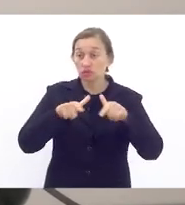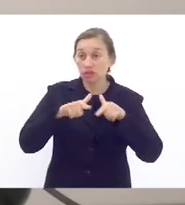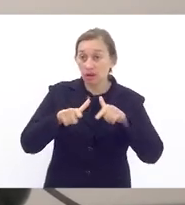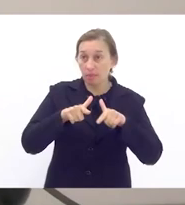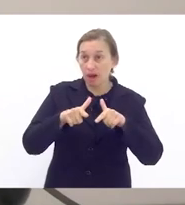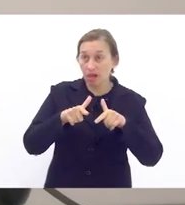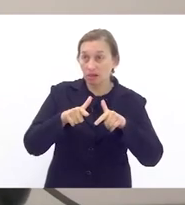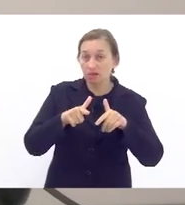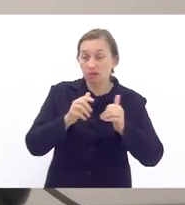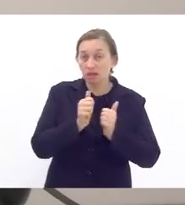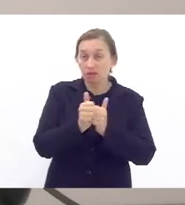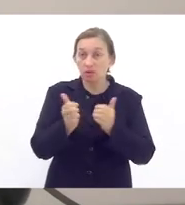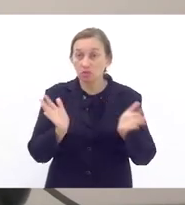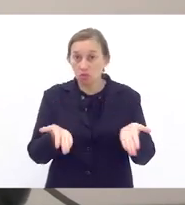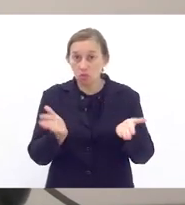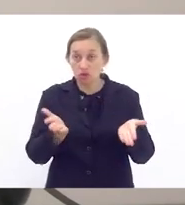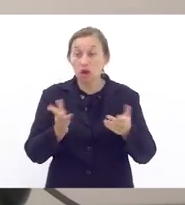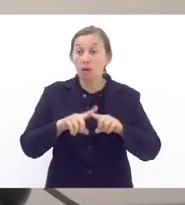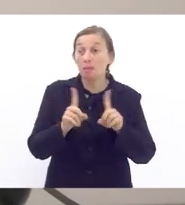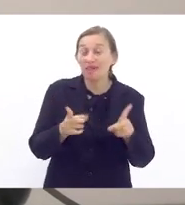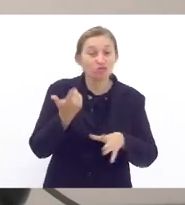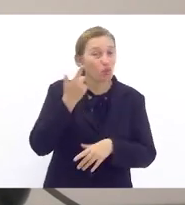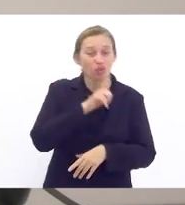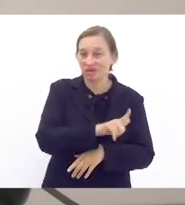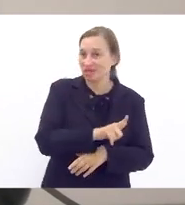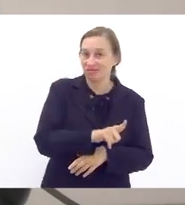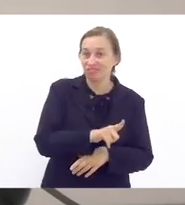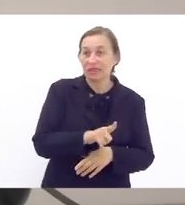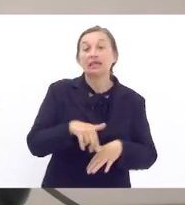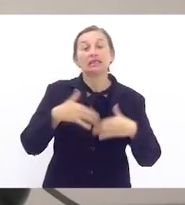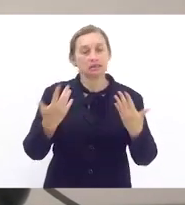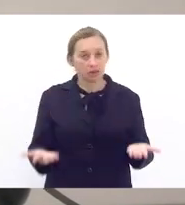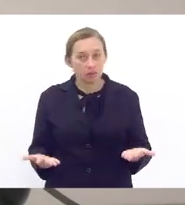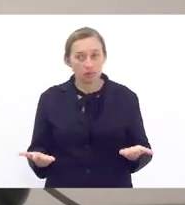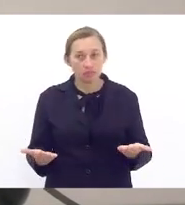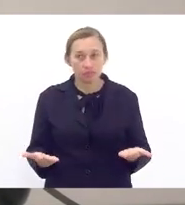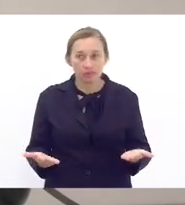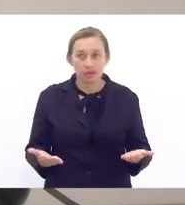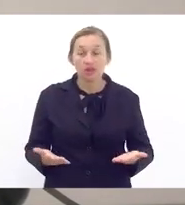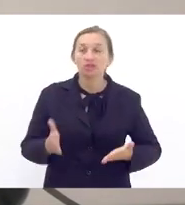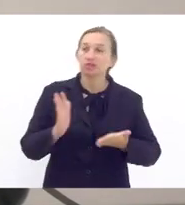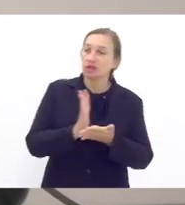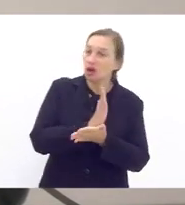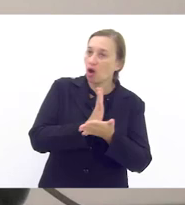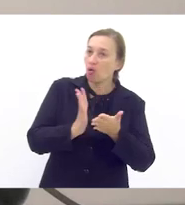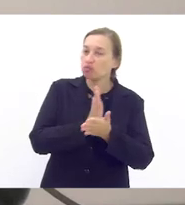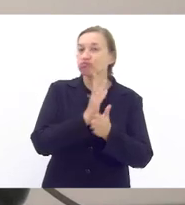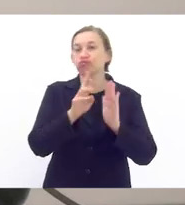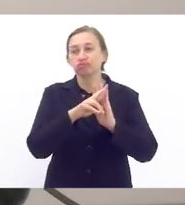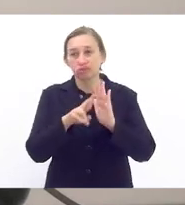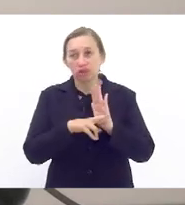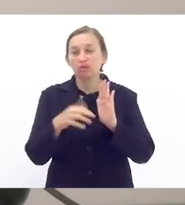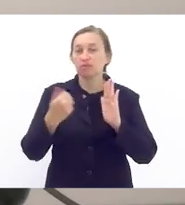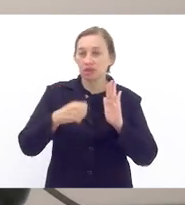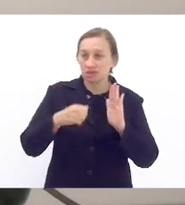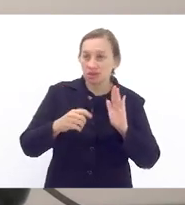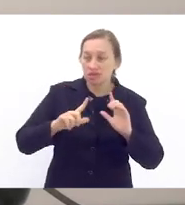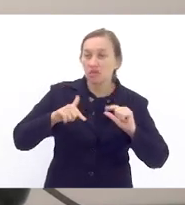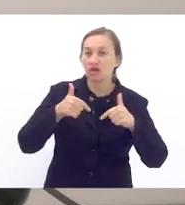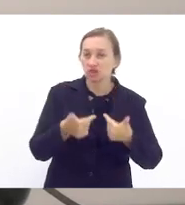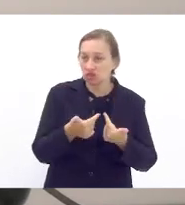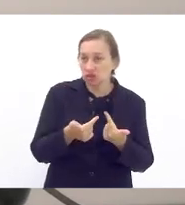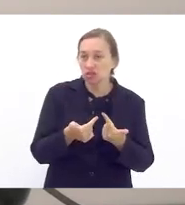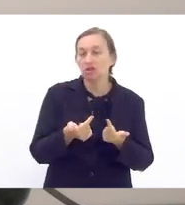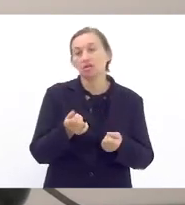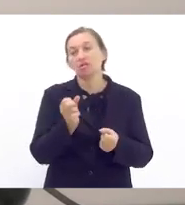andamento em conjunto. Só que eles não conseguem. Então, assim, são certas burocracias que a gente precisa ultrapassar também para